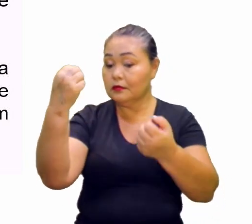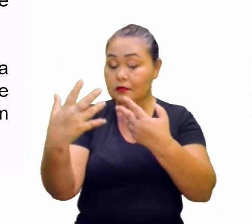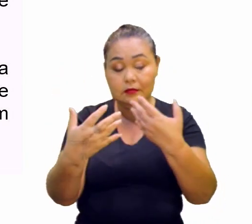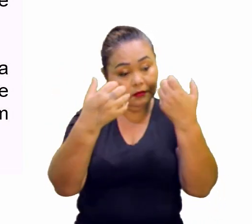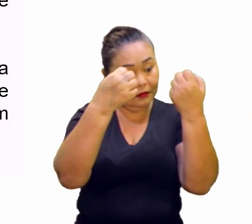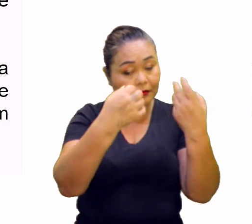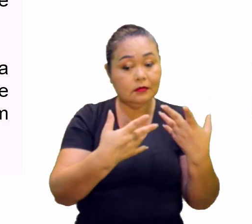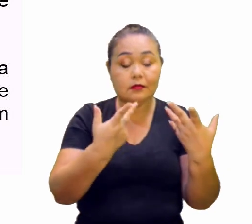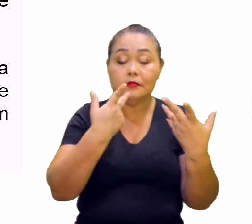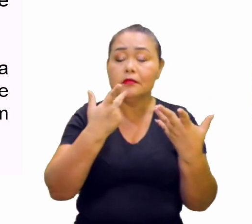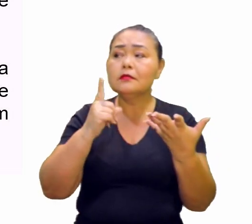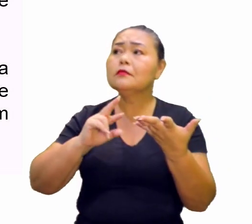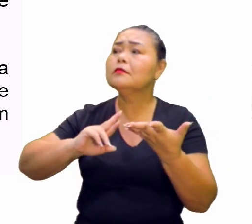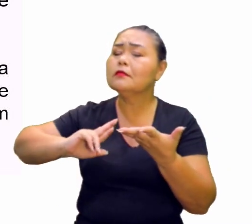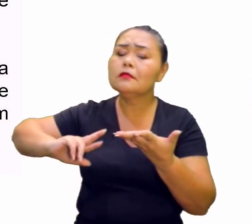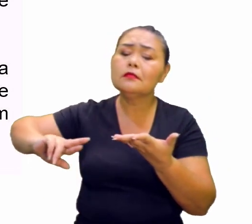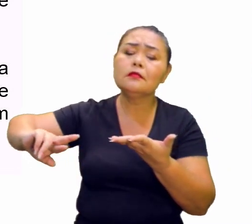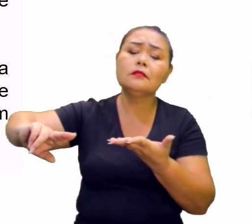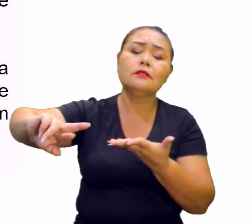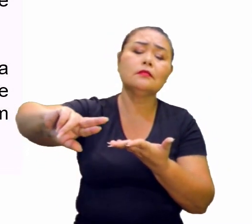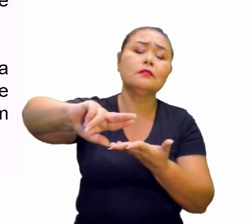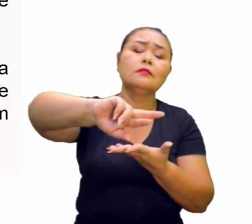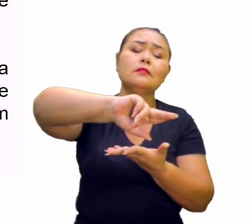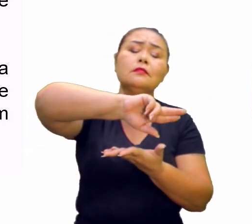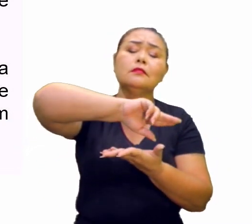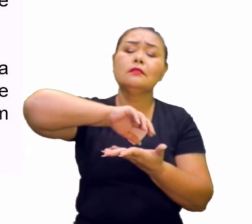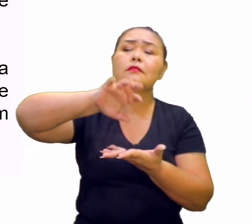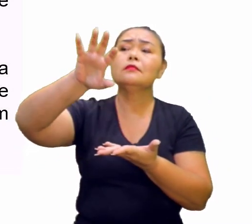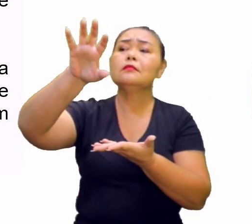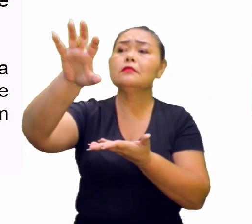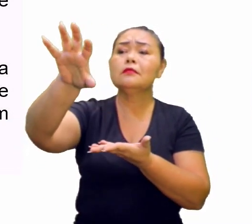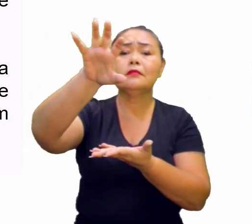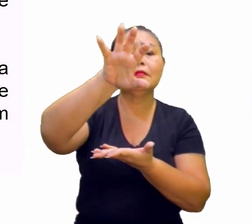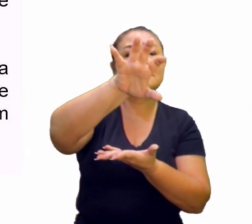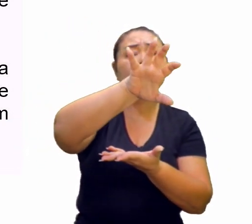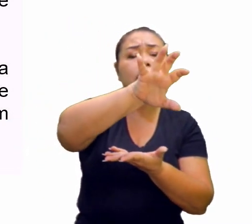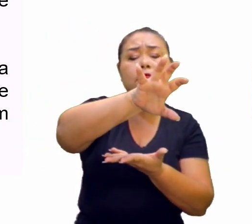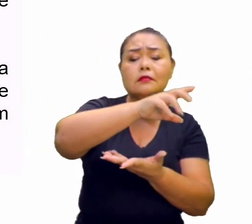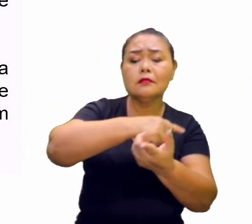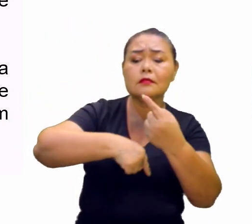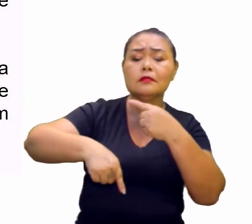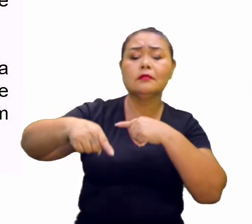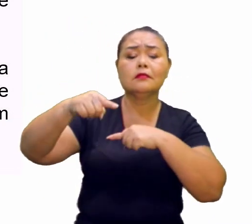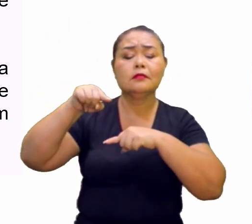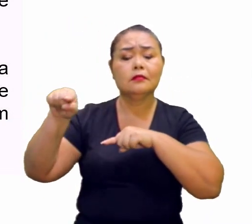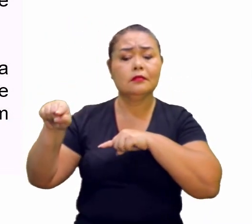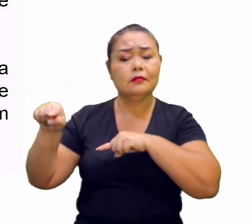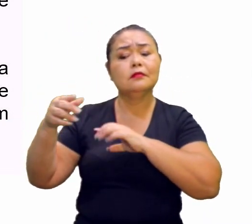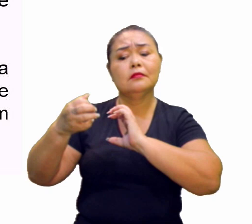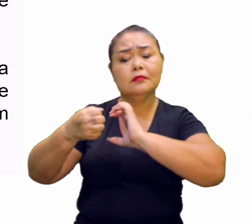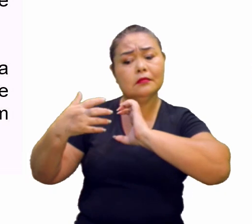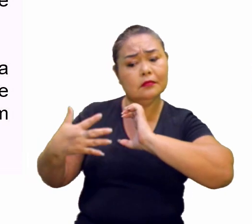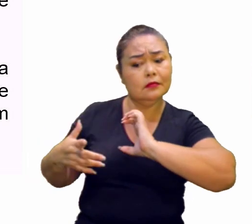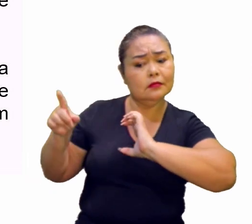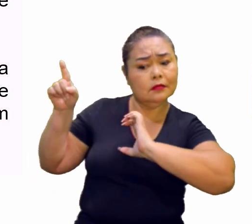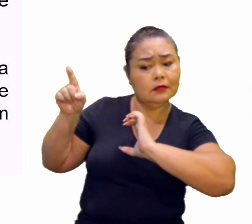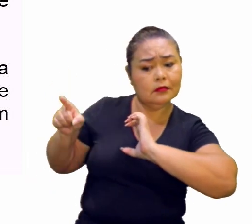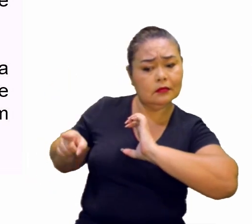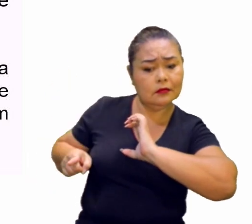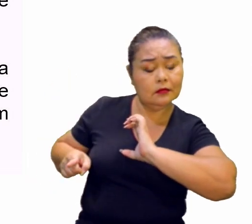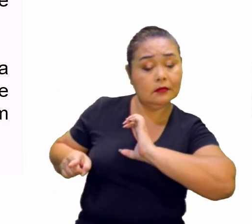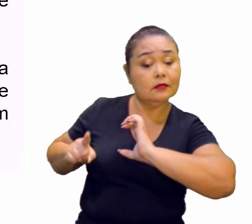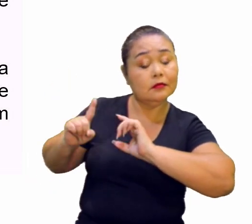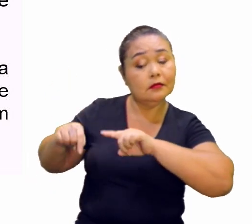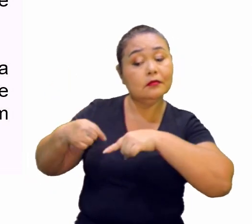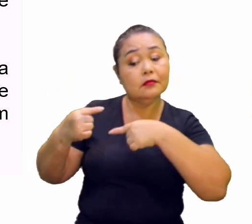grande variedade de ecossistemas oriundos a partir dessas características. Por